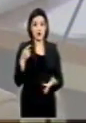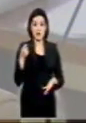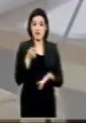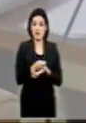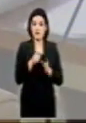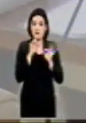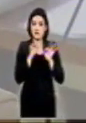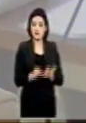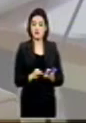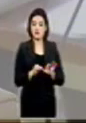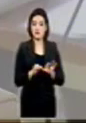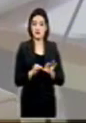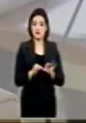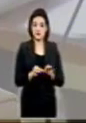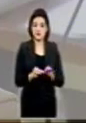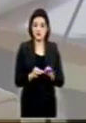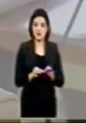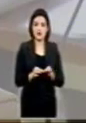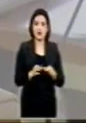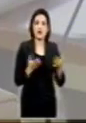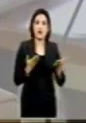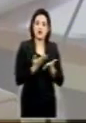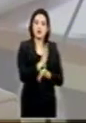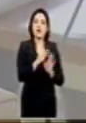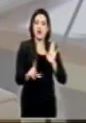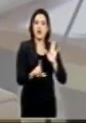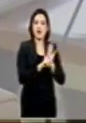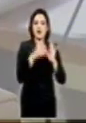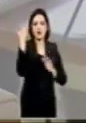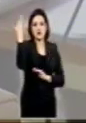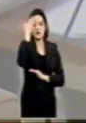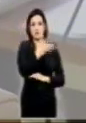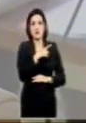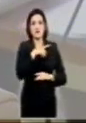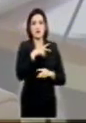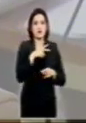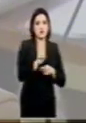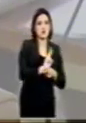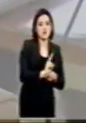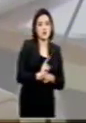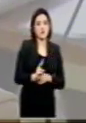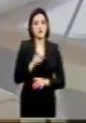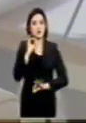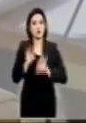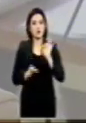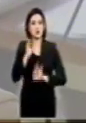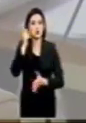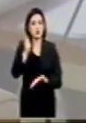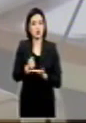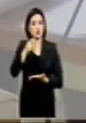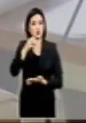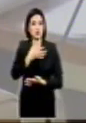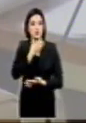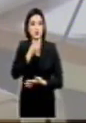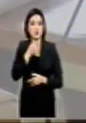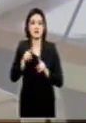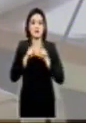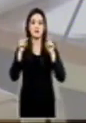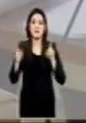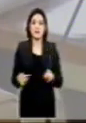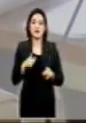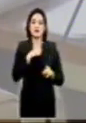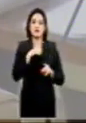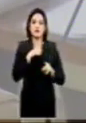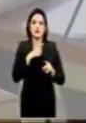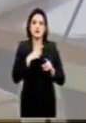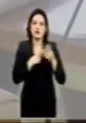das provas colhidas por inquérito policial supervisionado por juiz incompetente. No entanto, o precedente cuidava de